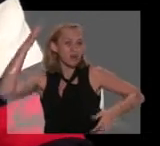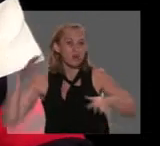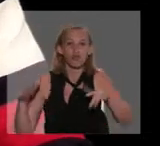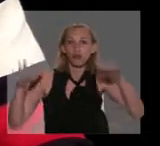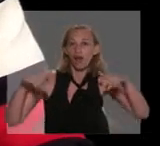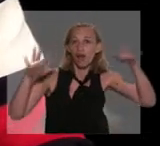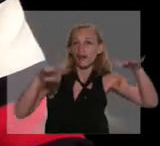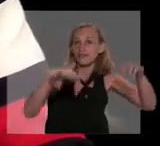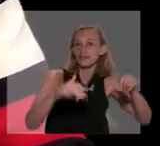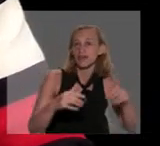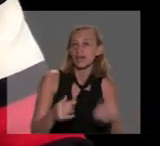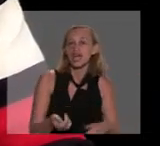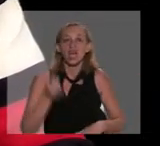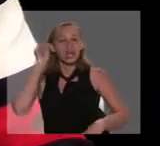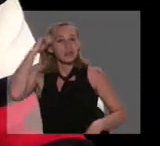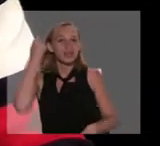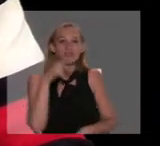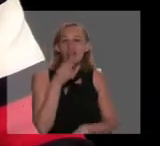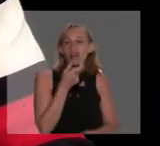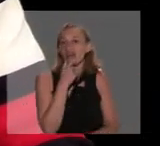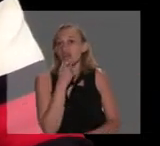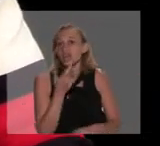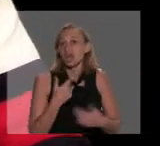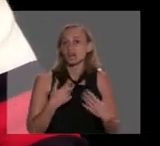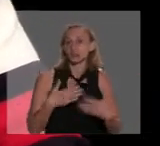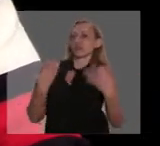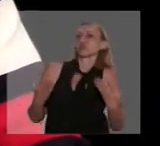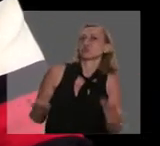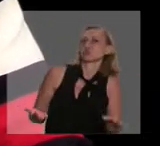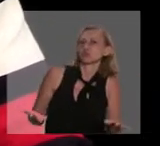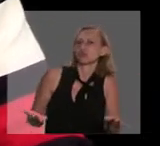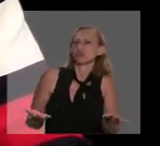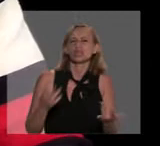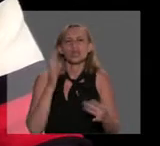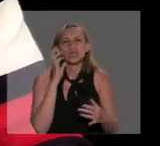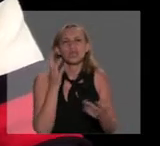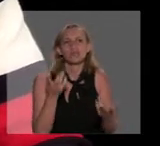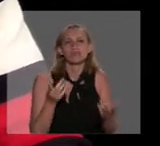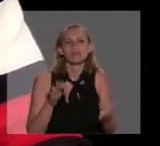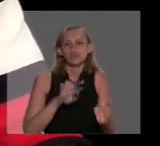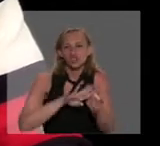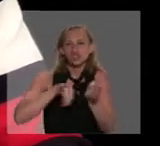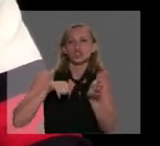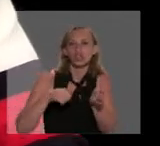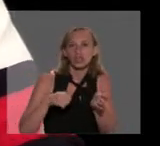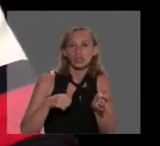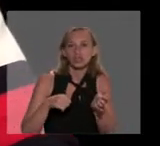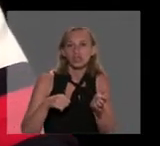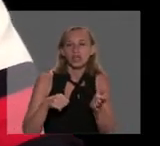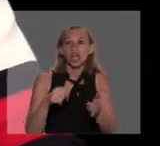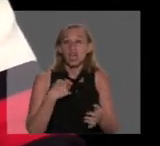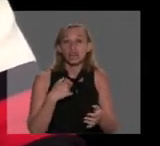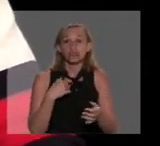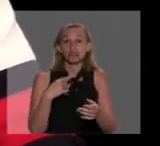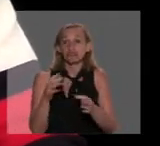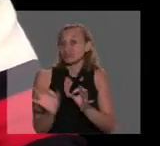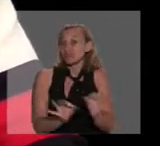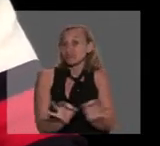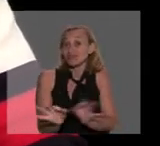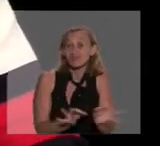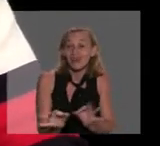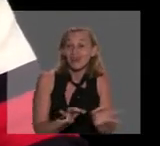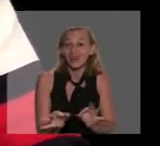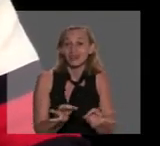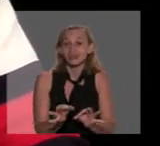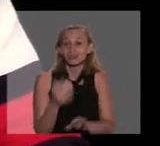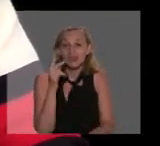voava, que preto falava inglês, e aí eu levei um susto e resolvi... e tirei do ar. Eu levei um susto que eu não